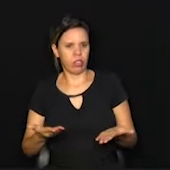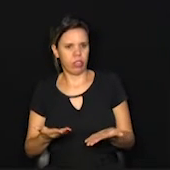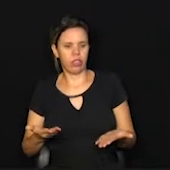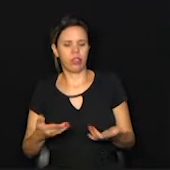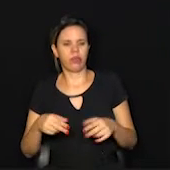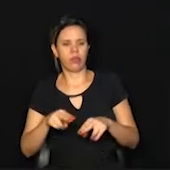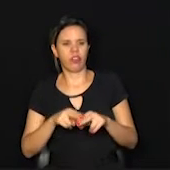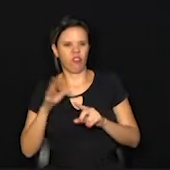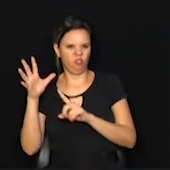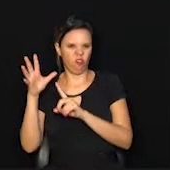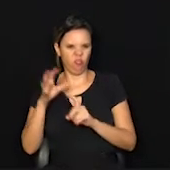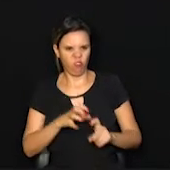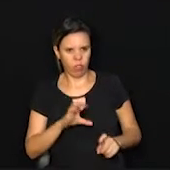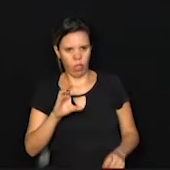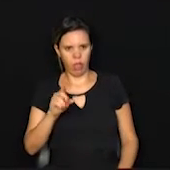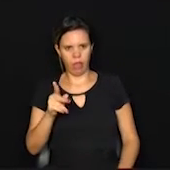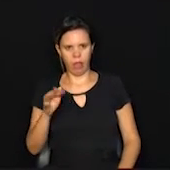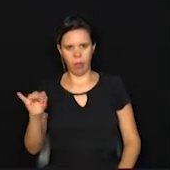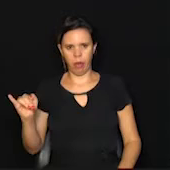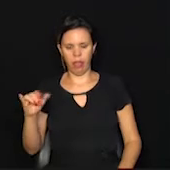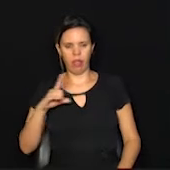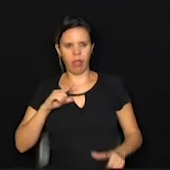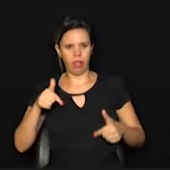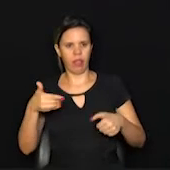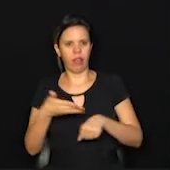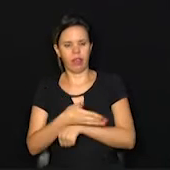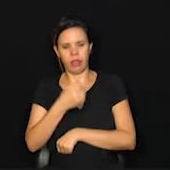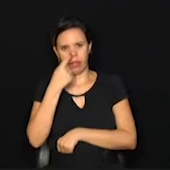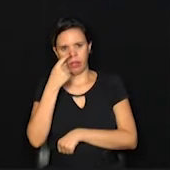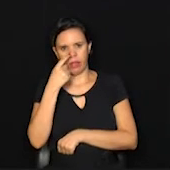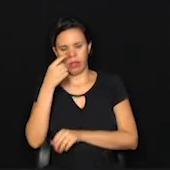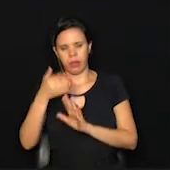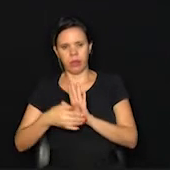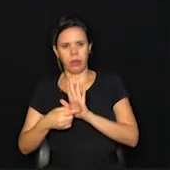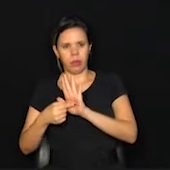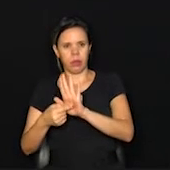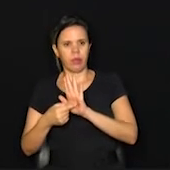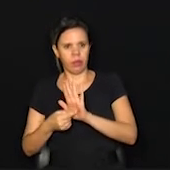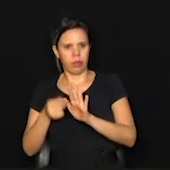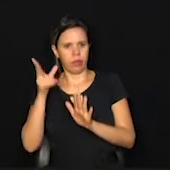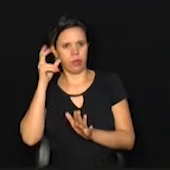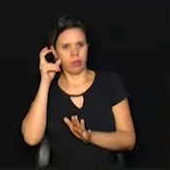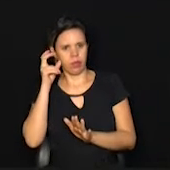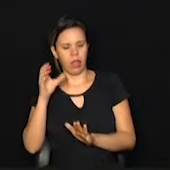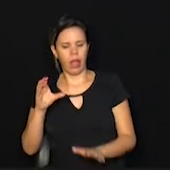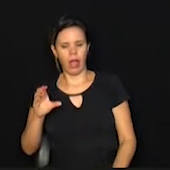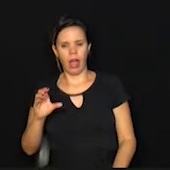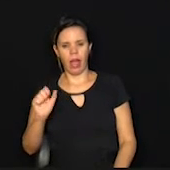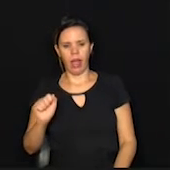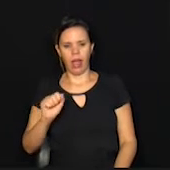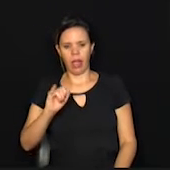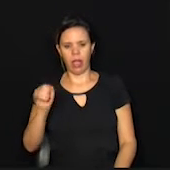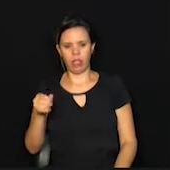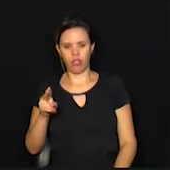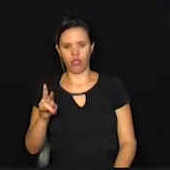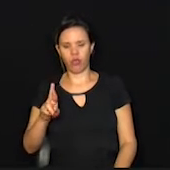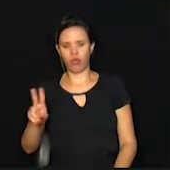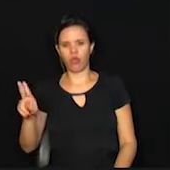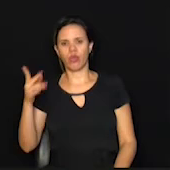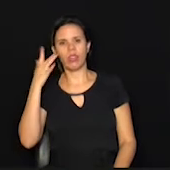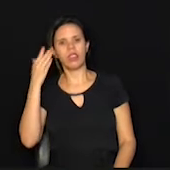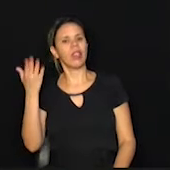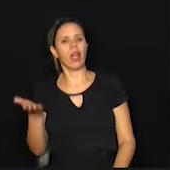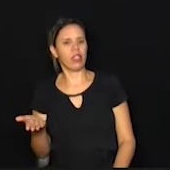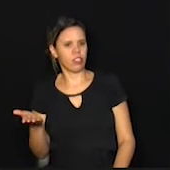com a instalação da CPI teve como mostrou o áudio com Kajuru diante disso você